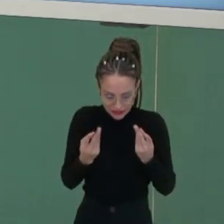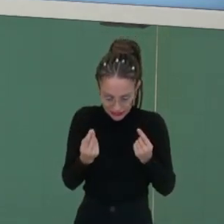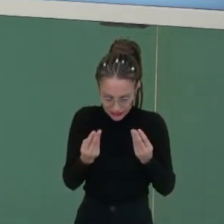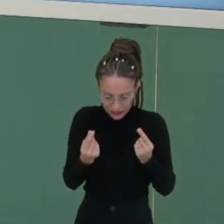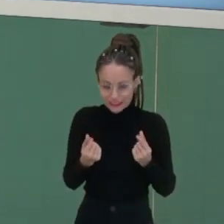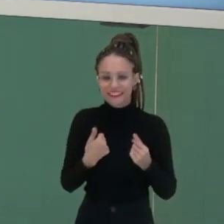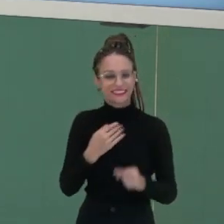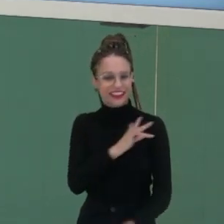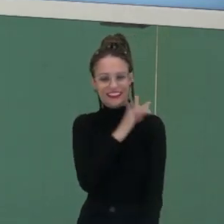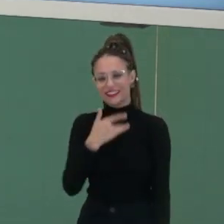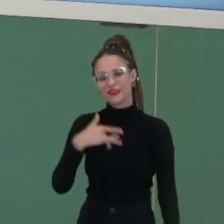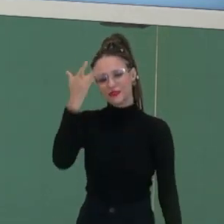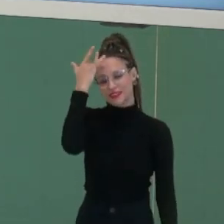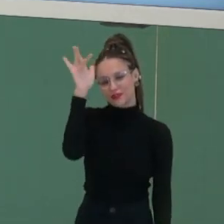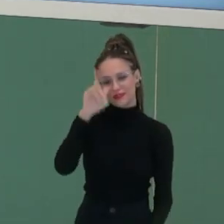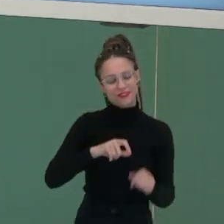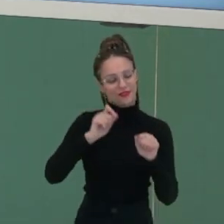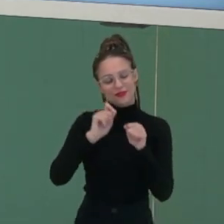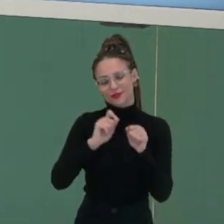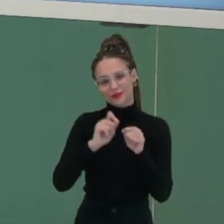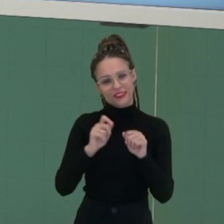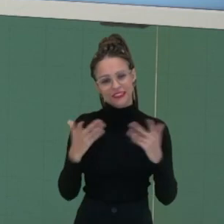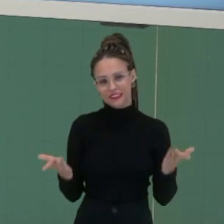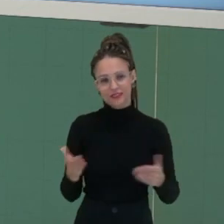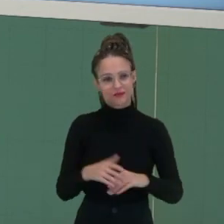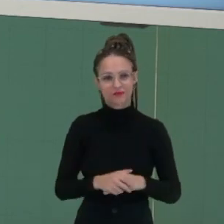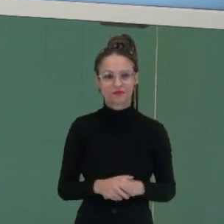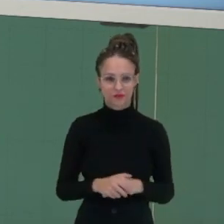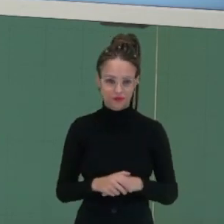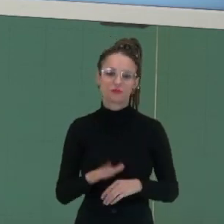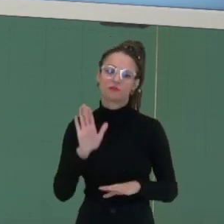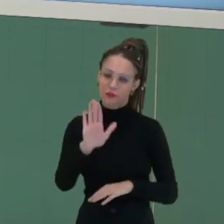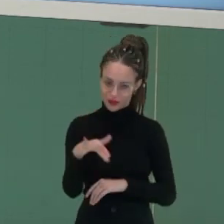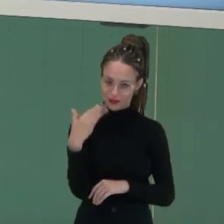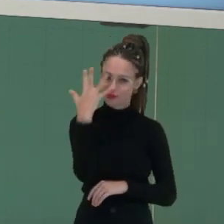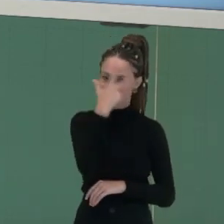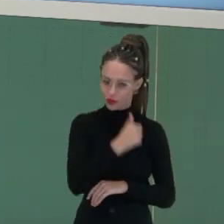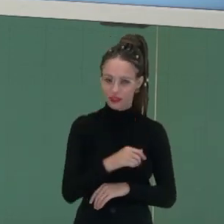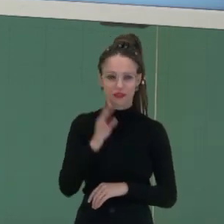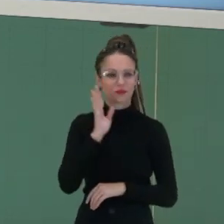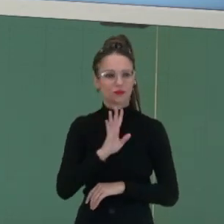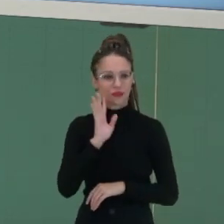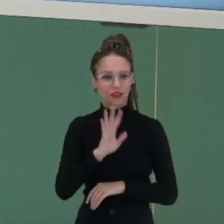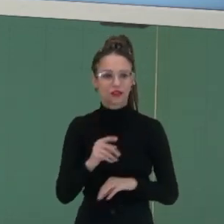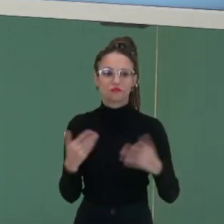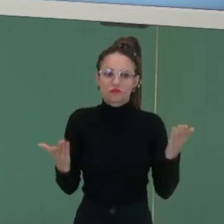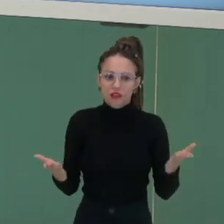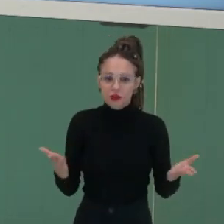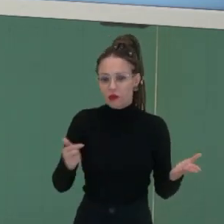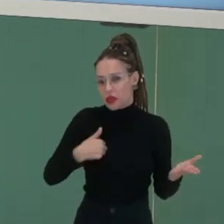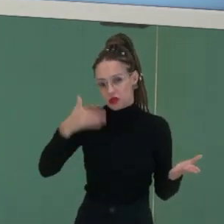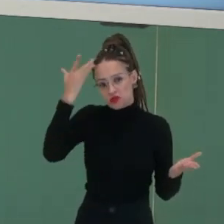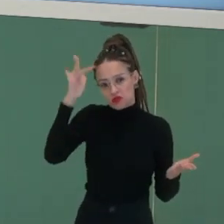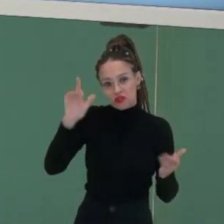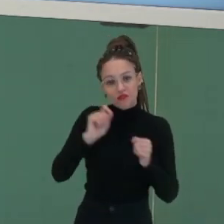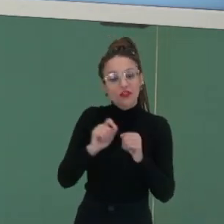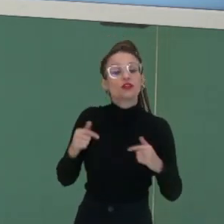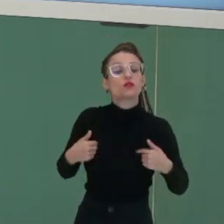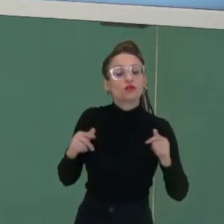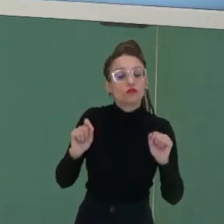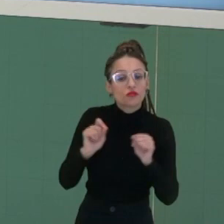e a técnica para produção artesanal. Mas eu acho muito legal, e aí, como a gente não sabe, o que nós